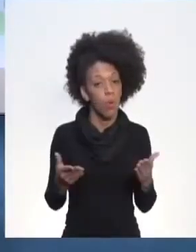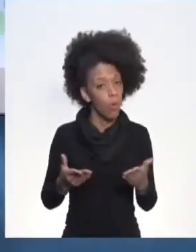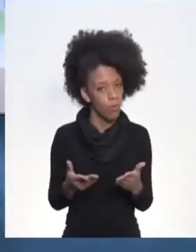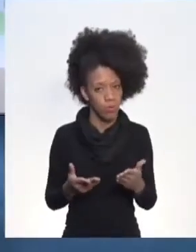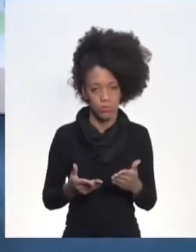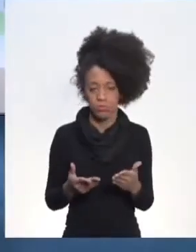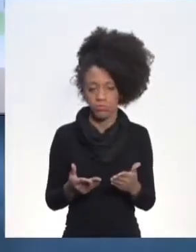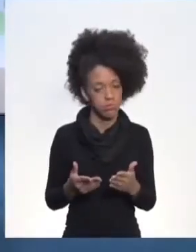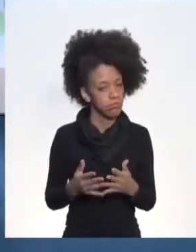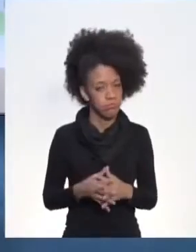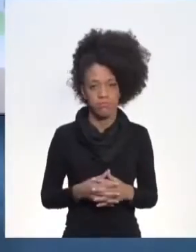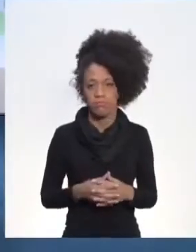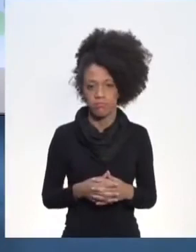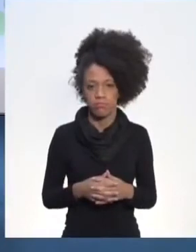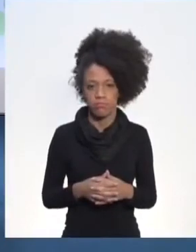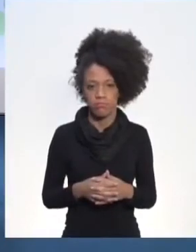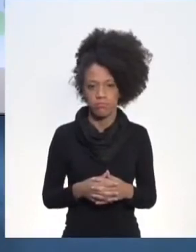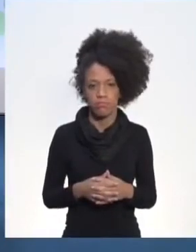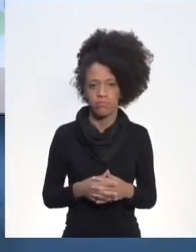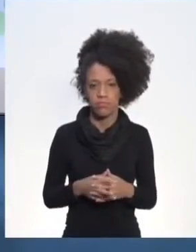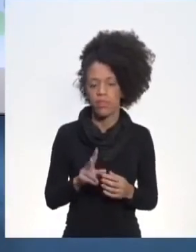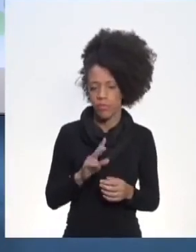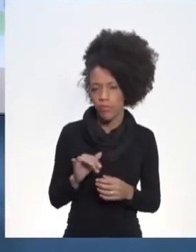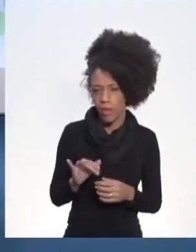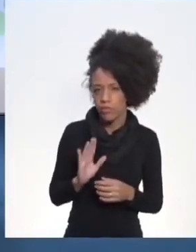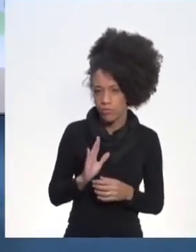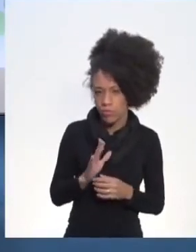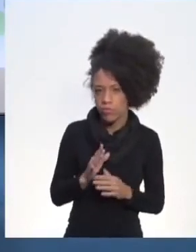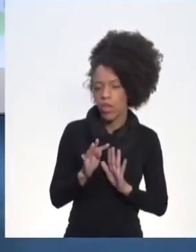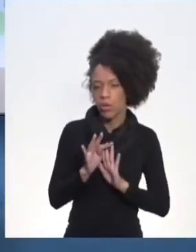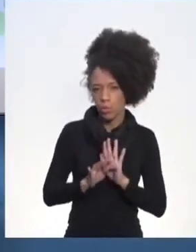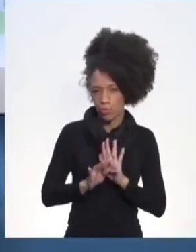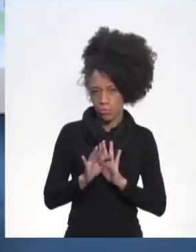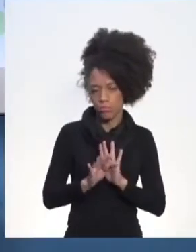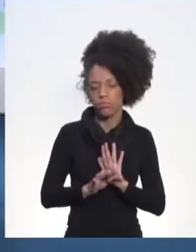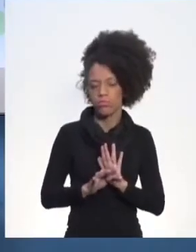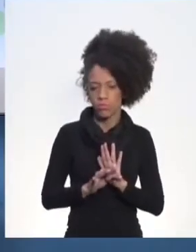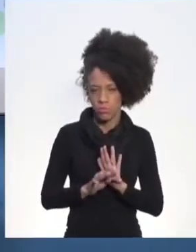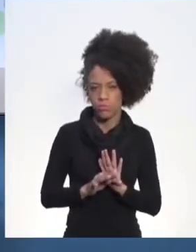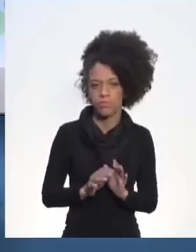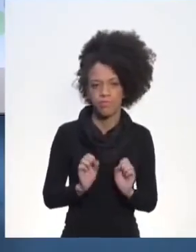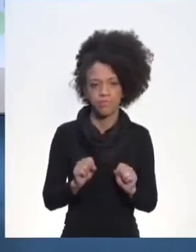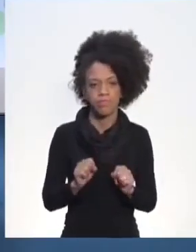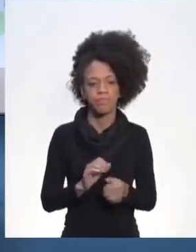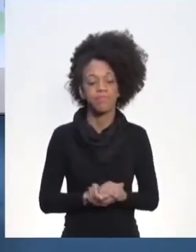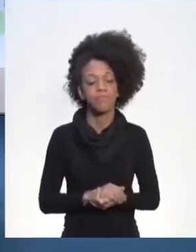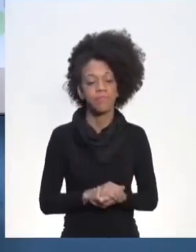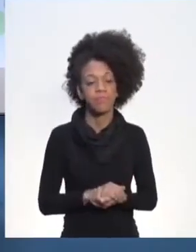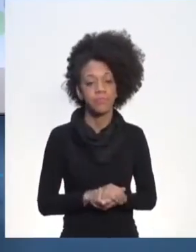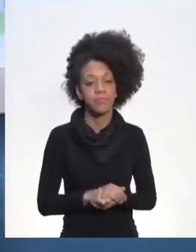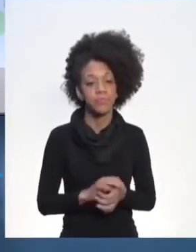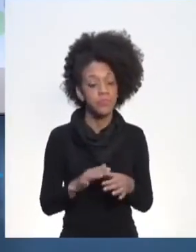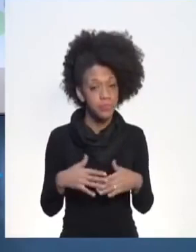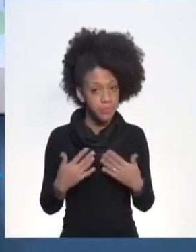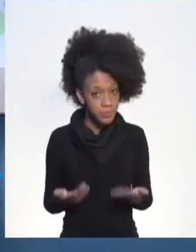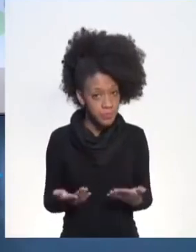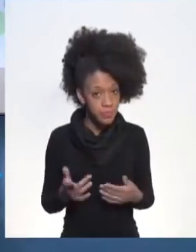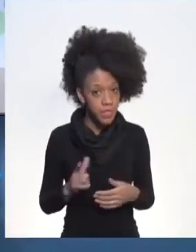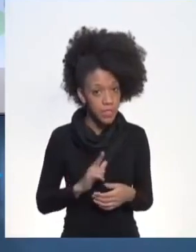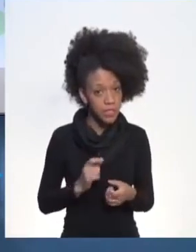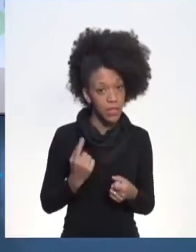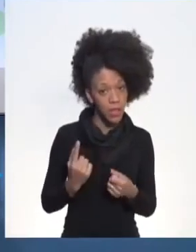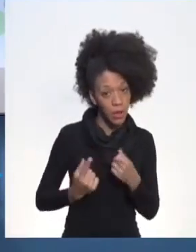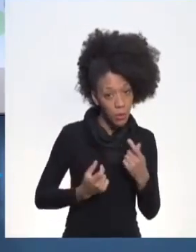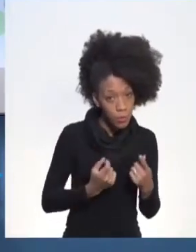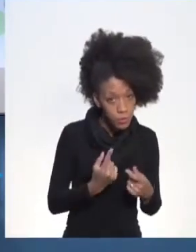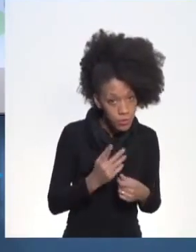hoje. É isso? Ah, não, vai sim. Daqui a pouco a gente vai para o corpo da notícia. Vamos sim. Bom, então a gente tem algumas